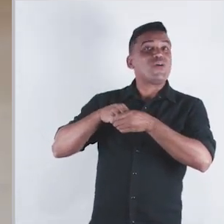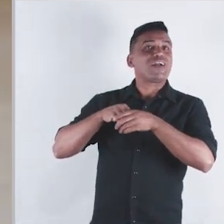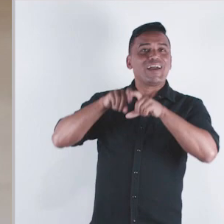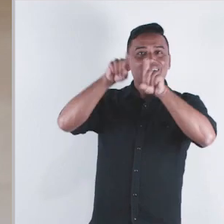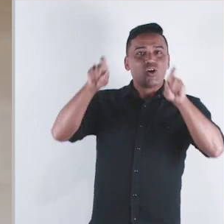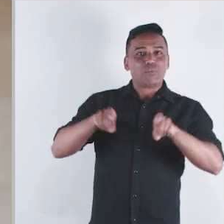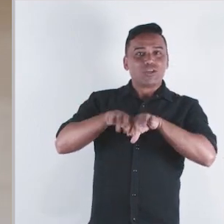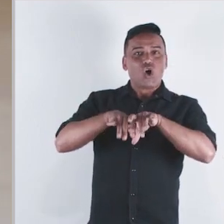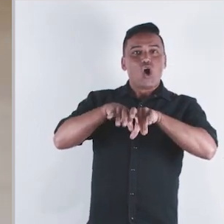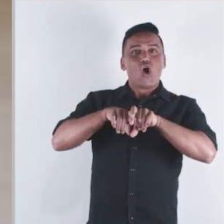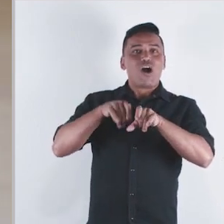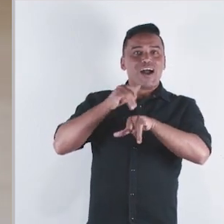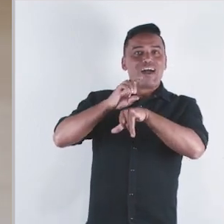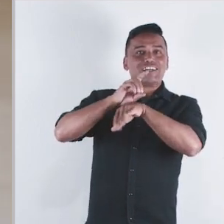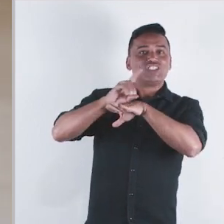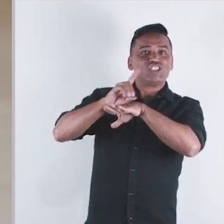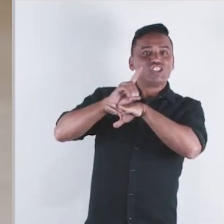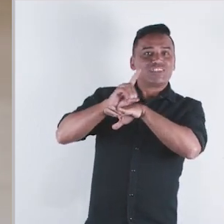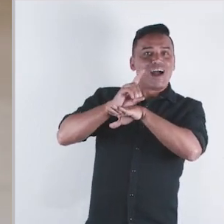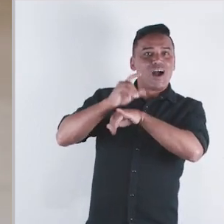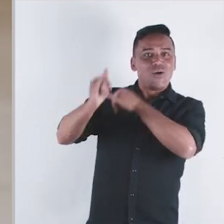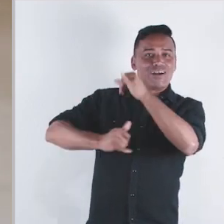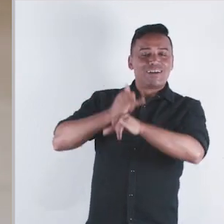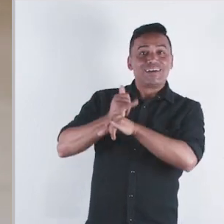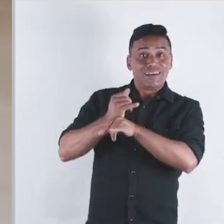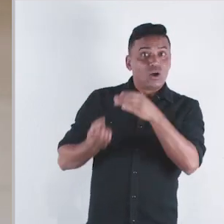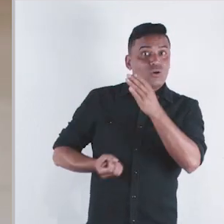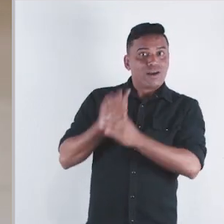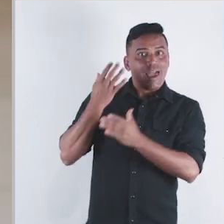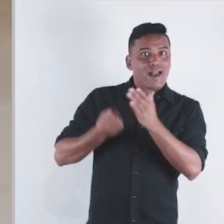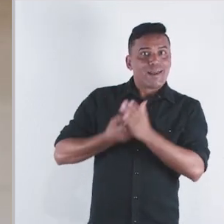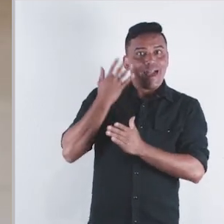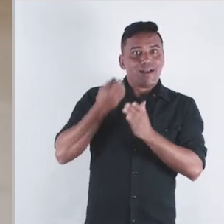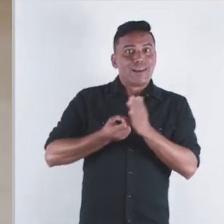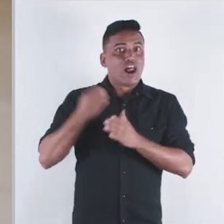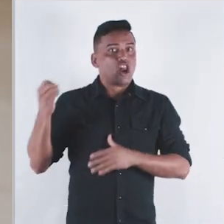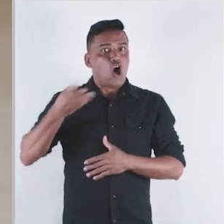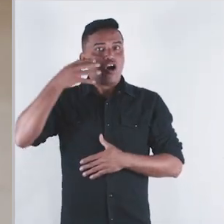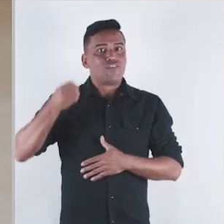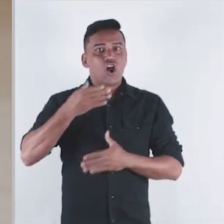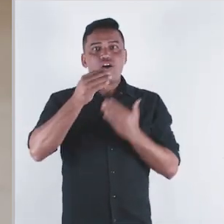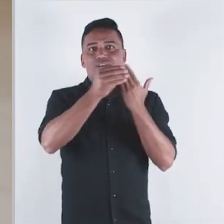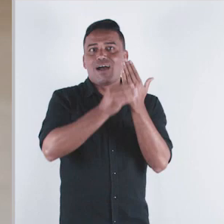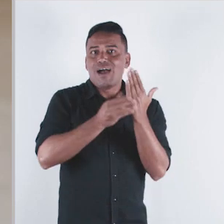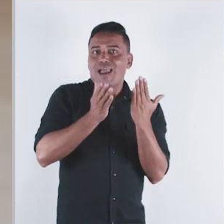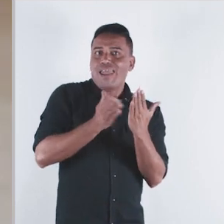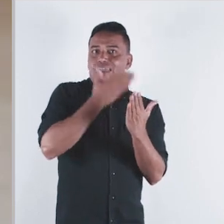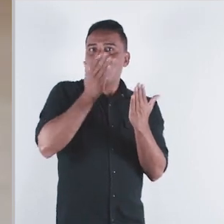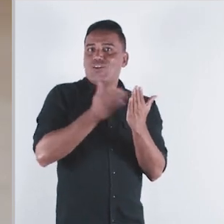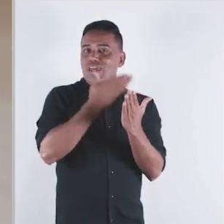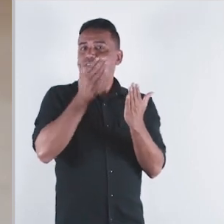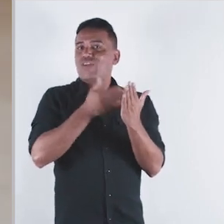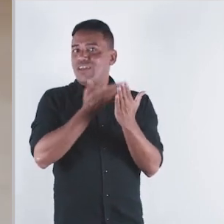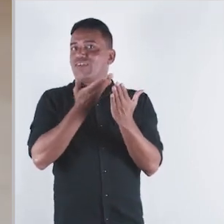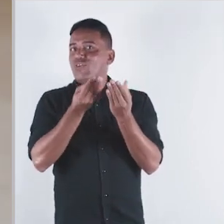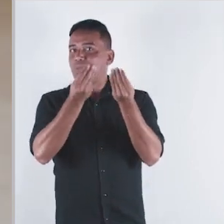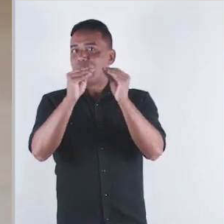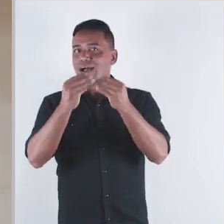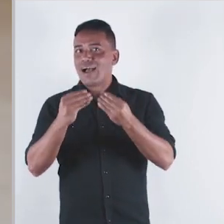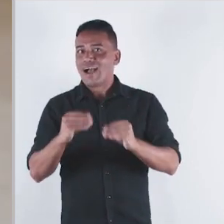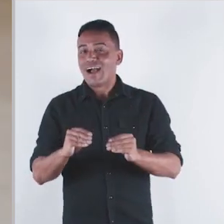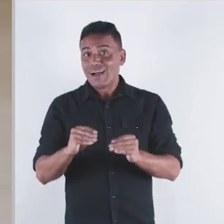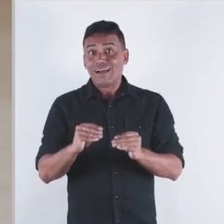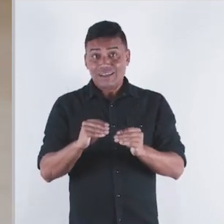a criar coisas novas e também a transcodificar obras que eram previstas para a